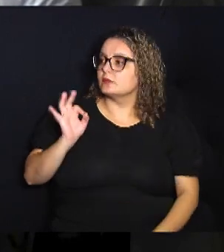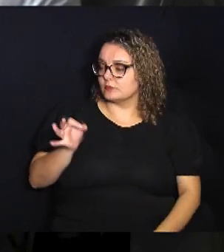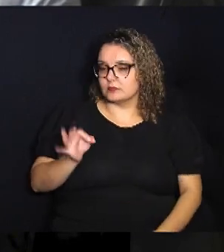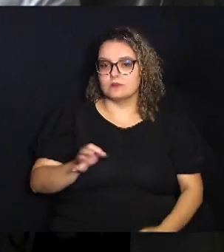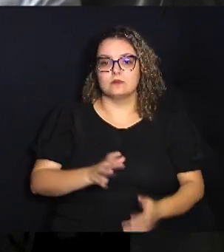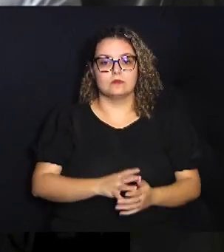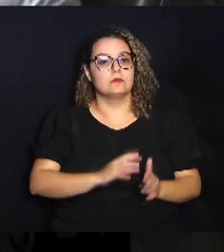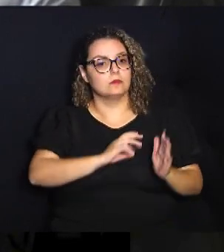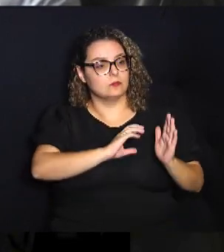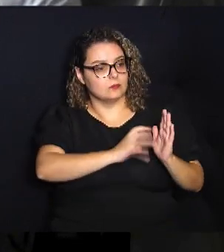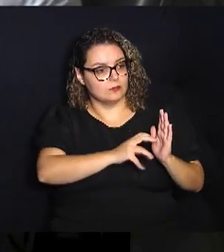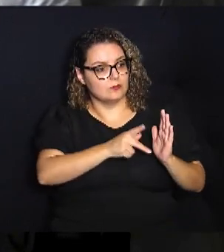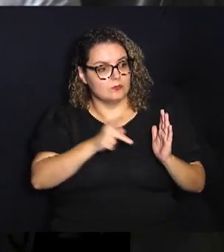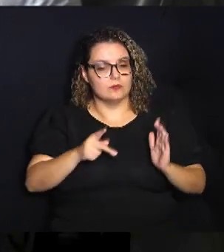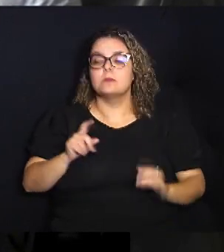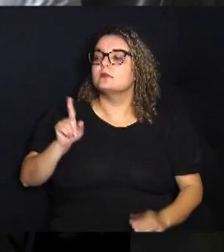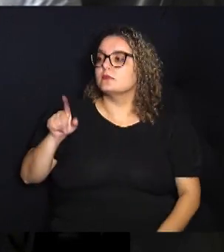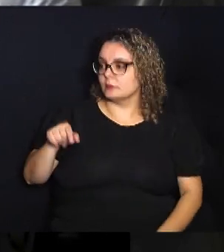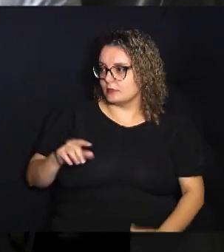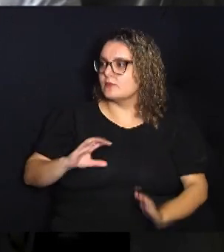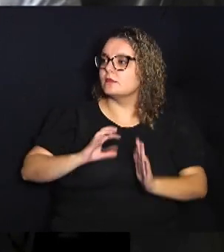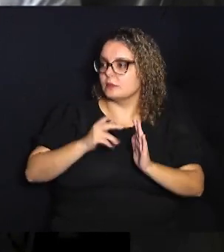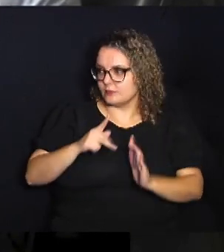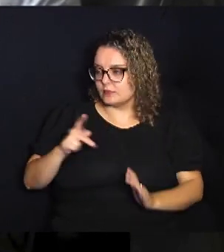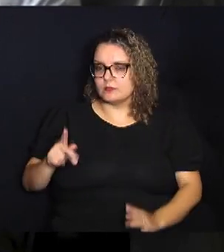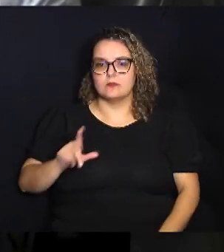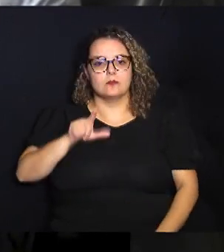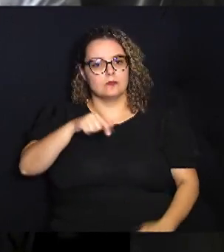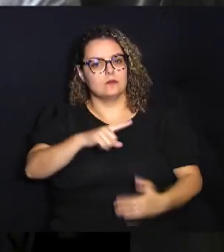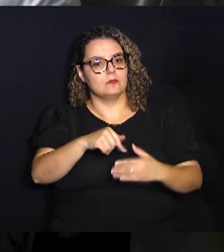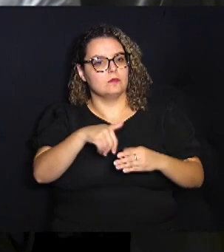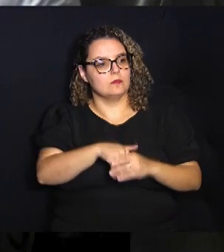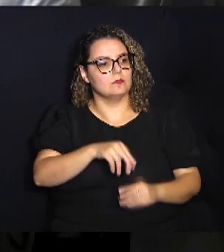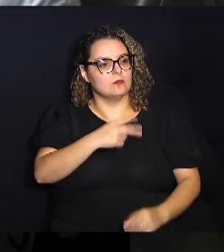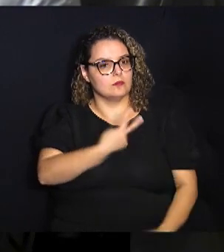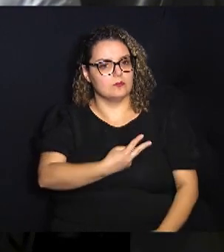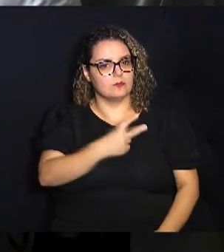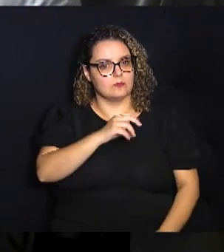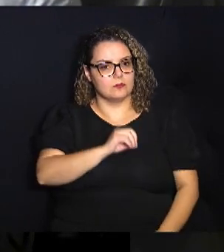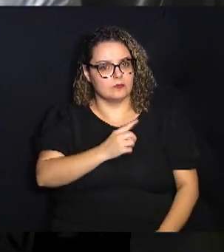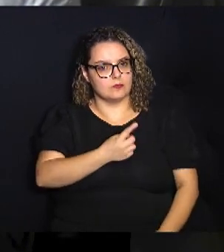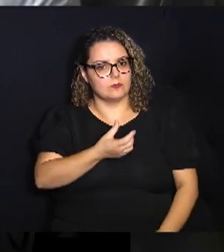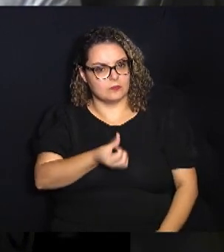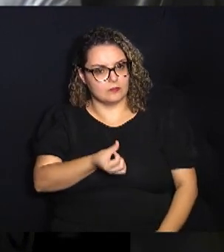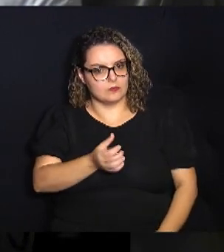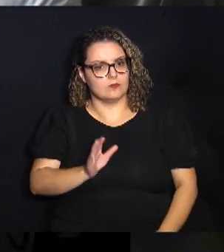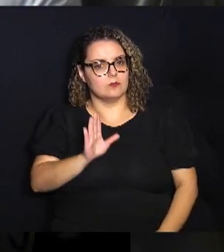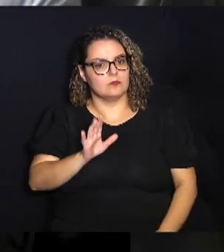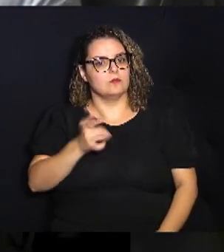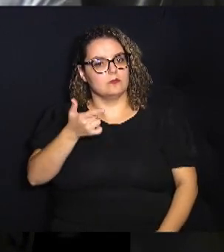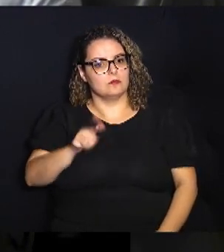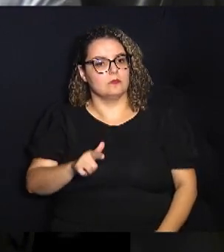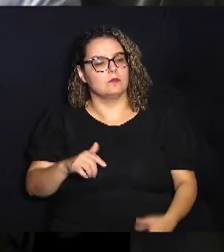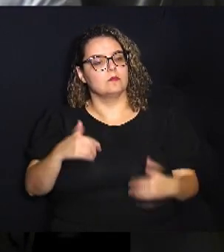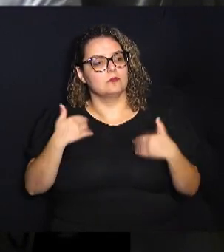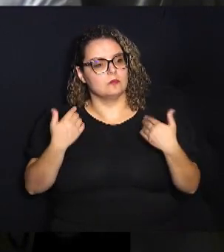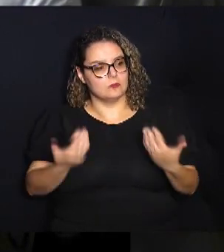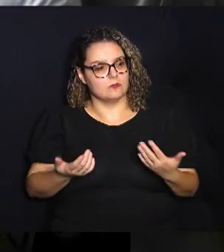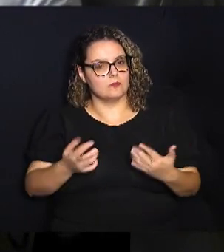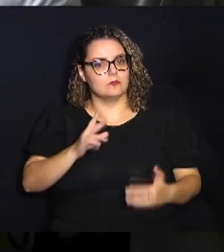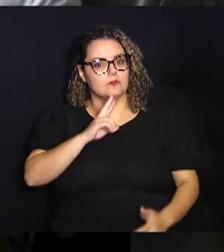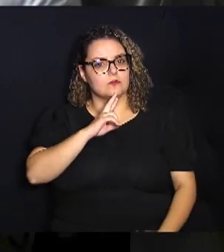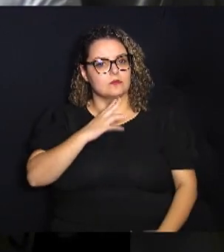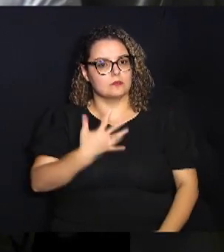pelo PP. Pelo PP. Tivemos depois eleições em 2016, o senhor se candidata novamente. Qual foi aí o